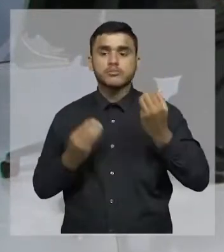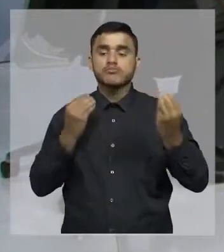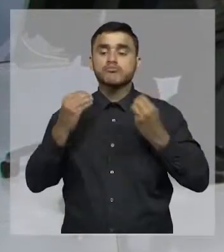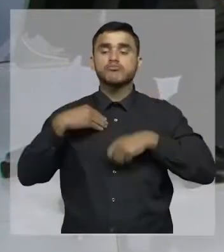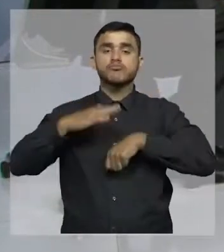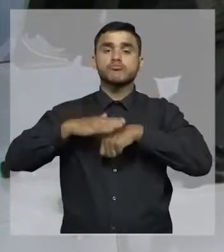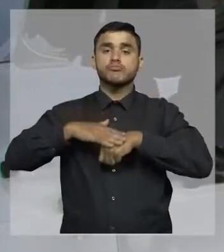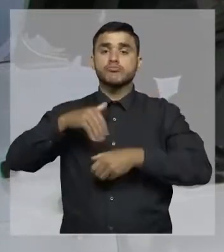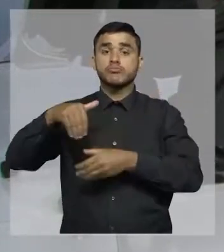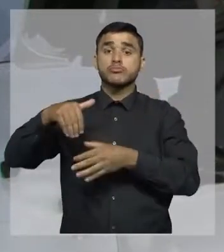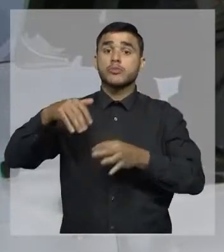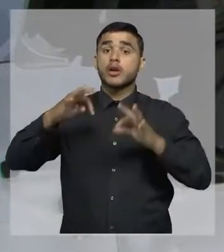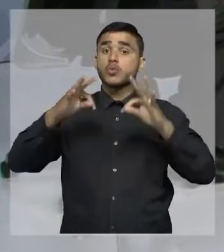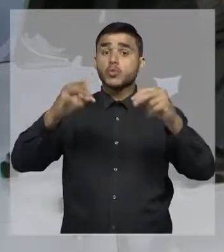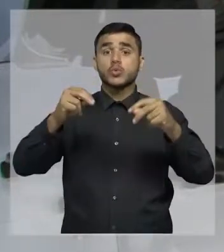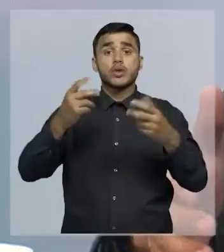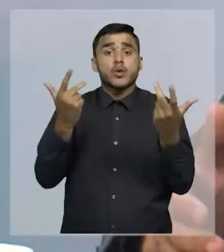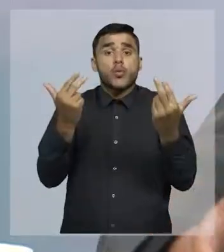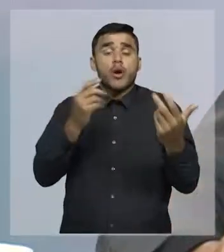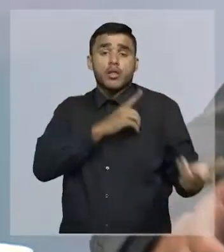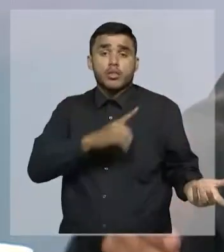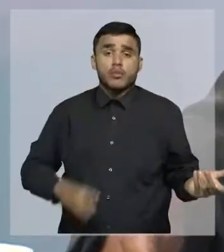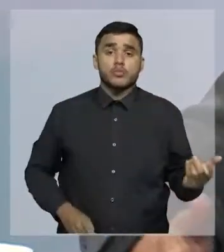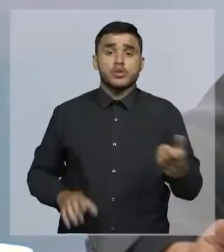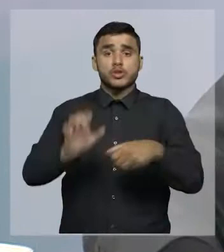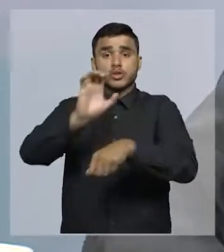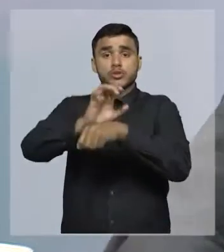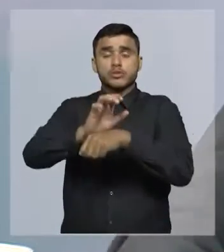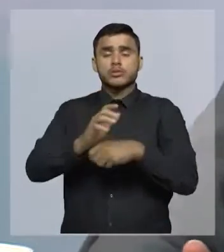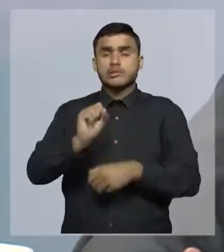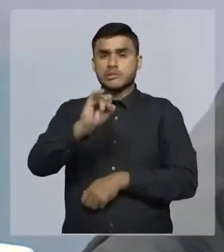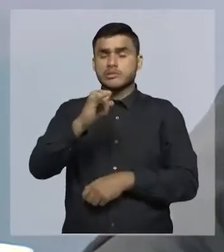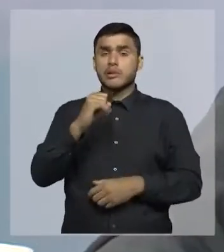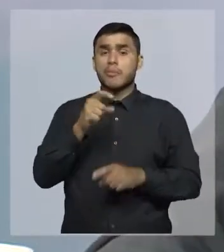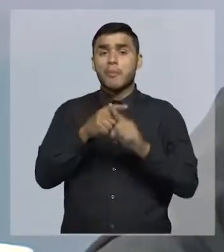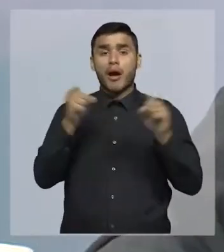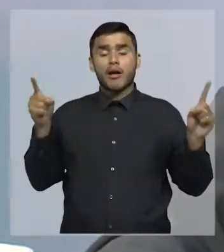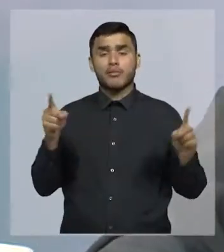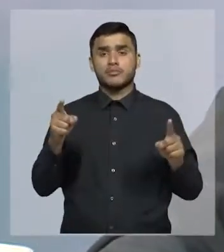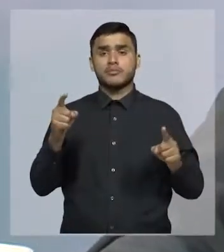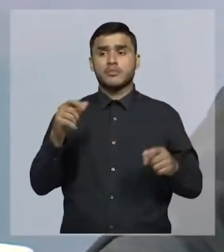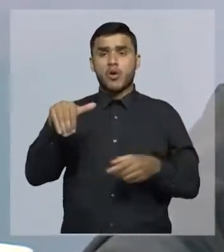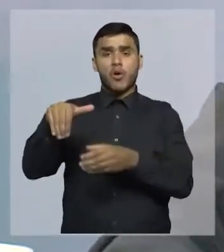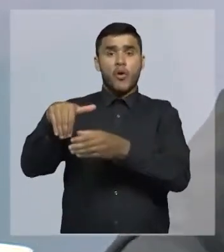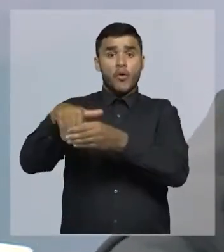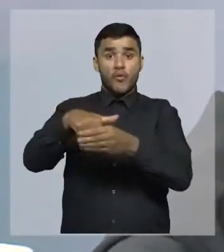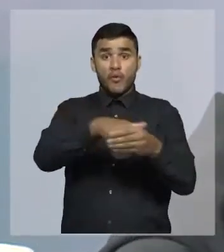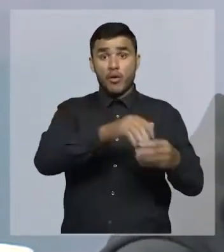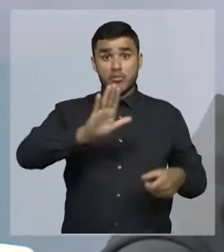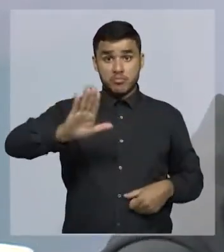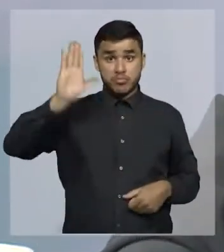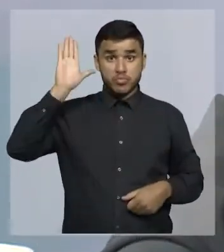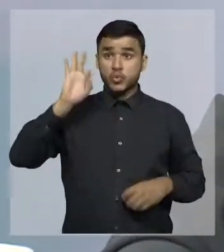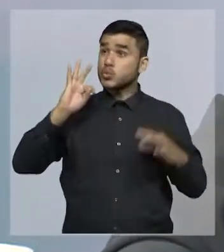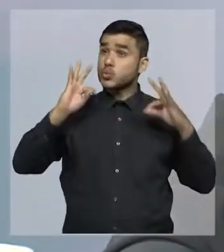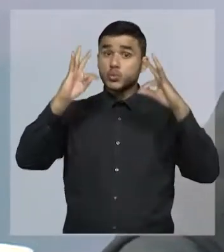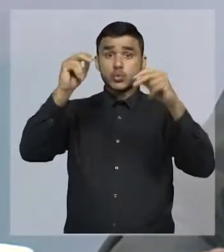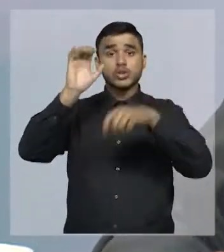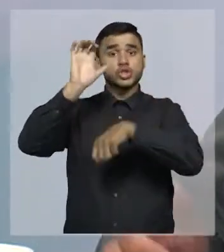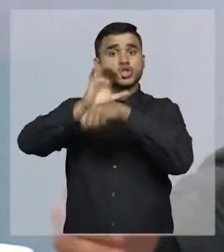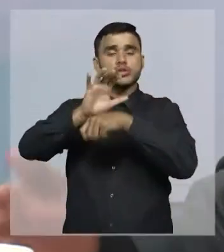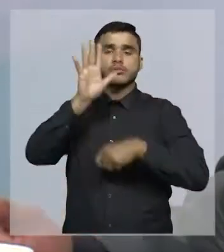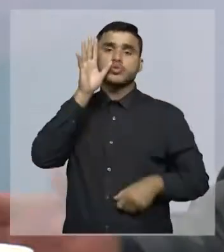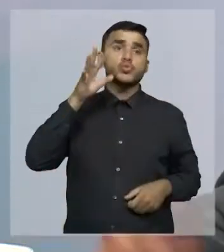mesma coisa para o deputado estadual dentro do espaço. Agora, na hora em que eu lanço uma campanha política que ela é aberta no estado todo, qual